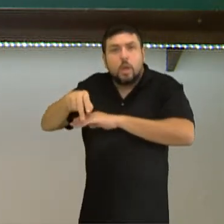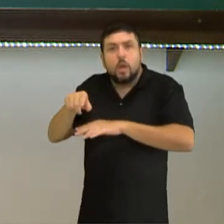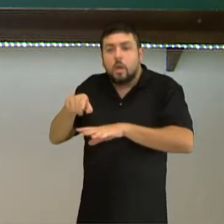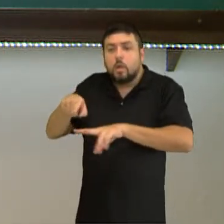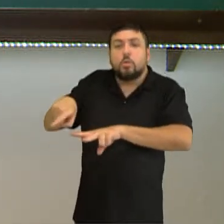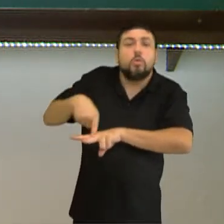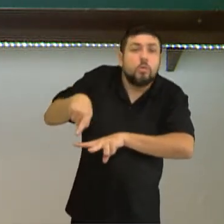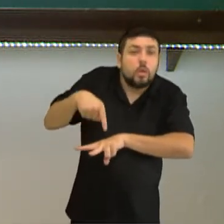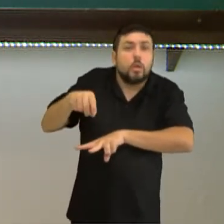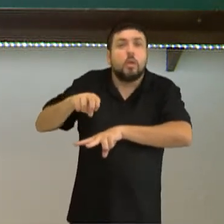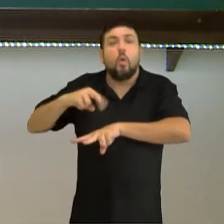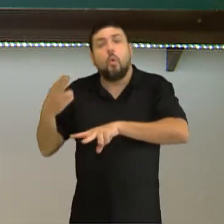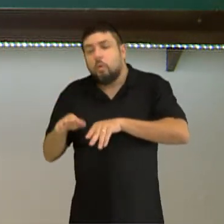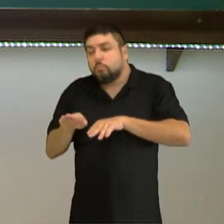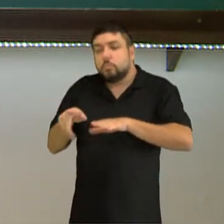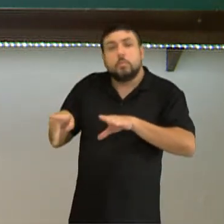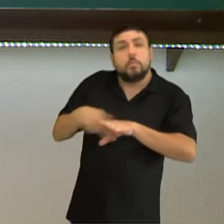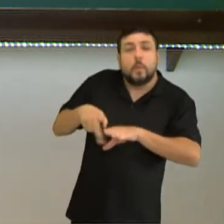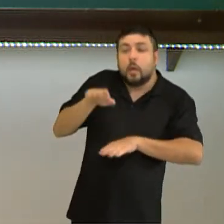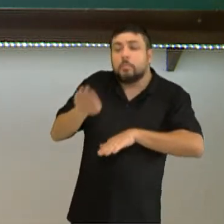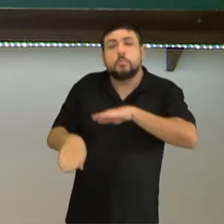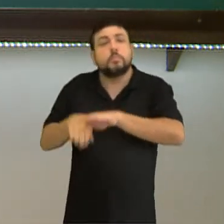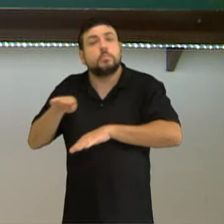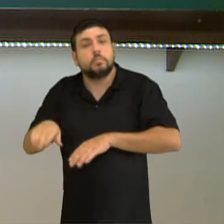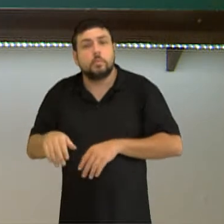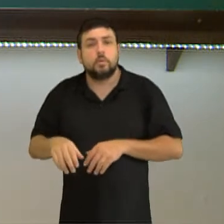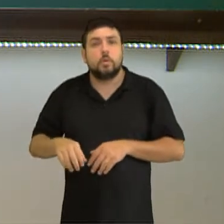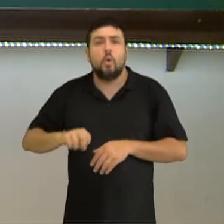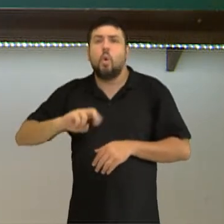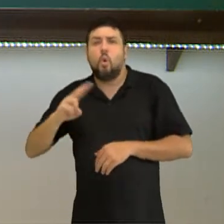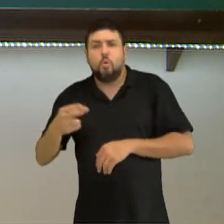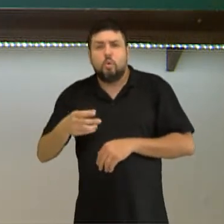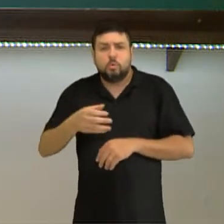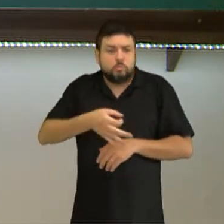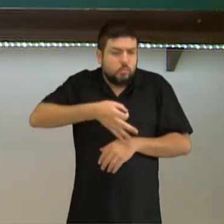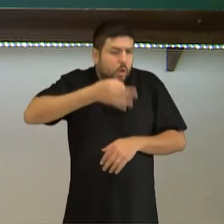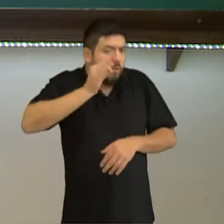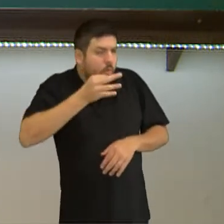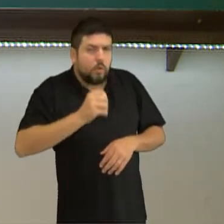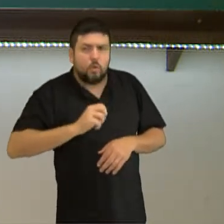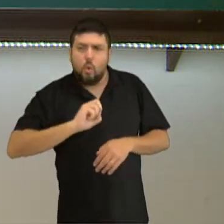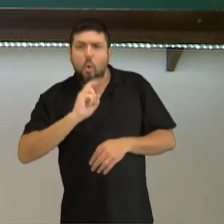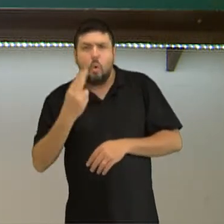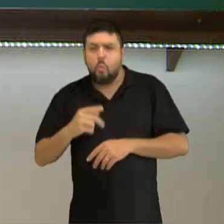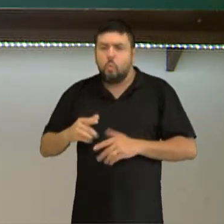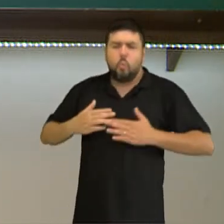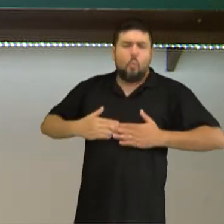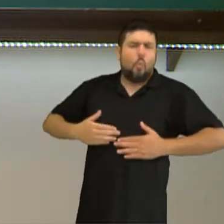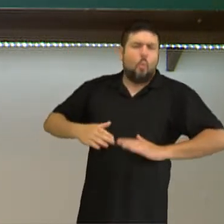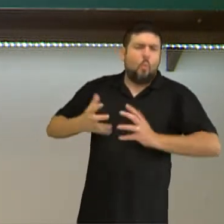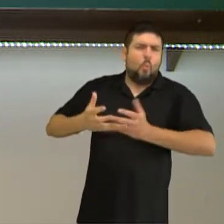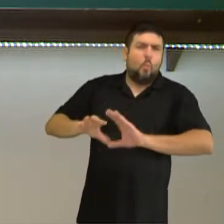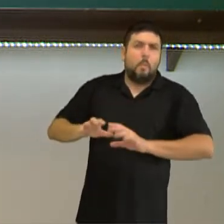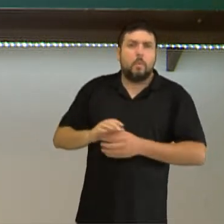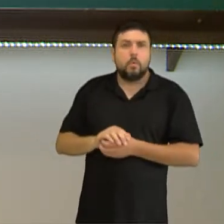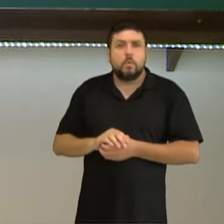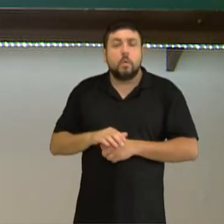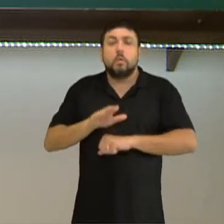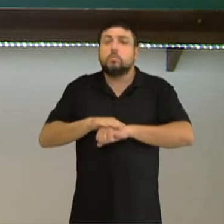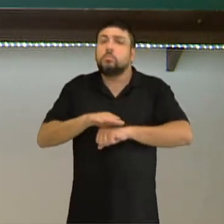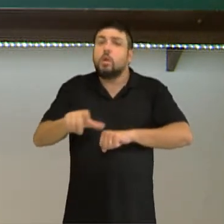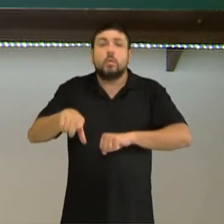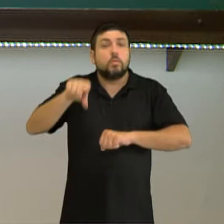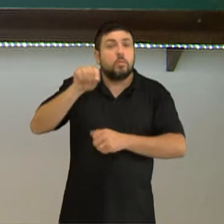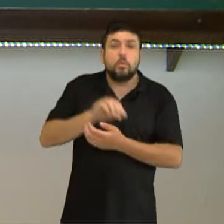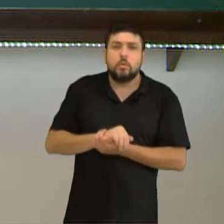tomar café, tomar chocolatado, não tomar nada de manhã. Você já escolheu, vou arrumar meu cabelo, vou sair com meu